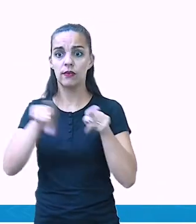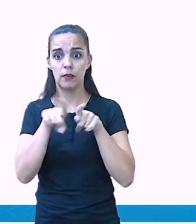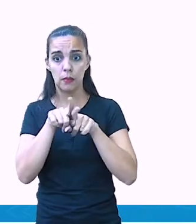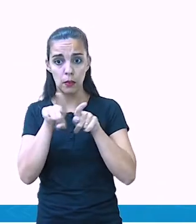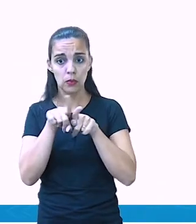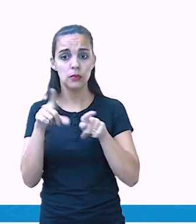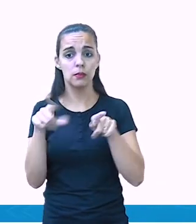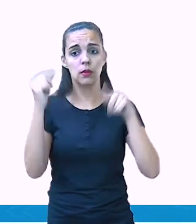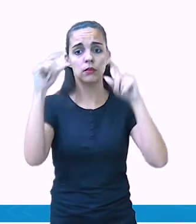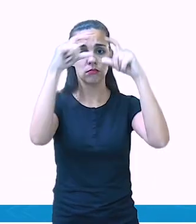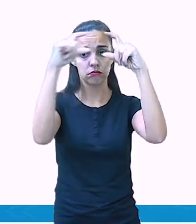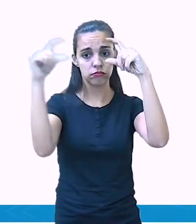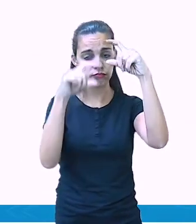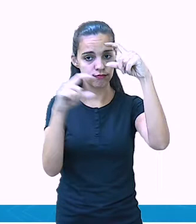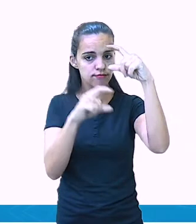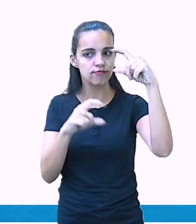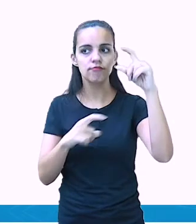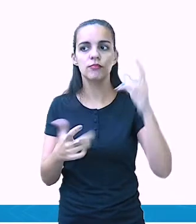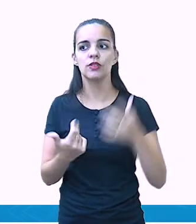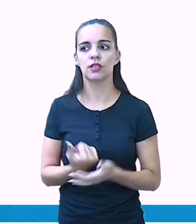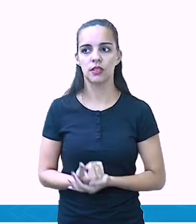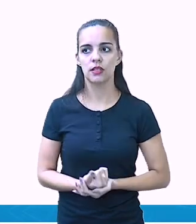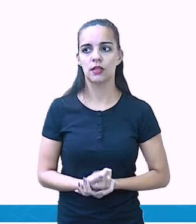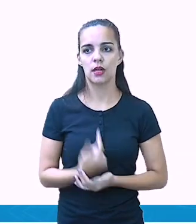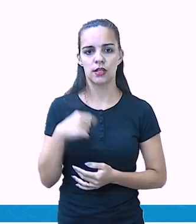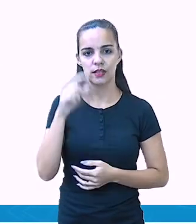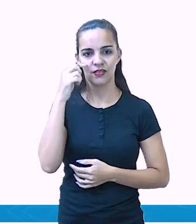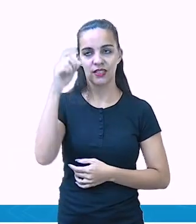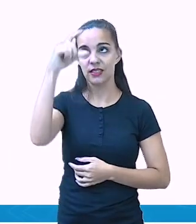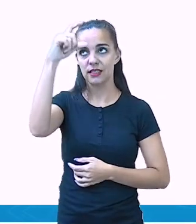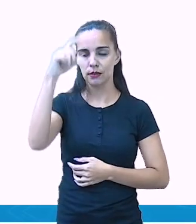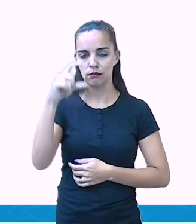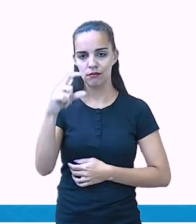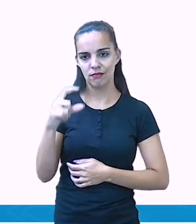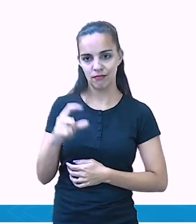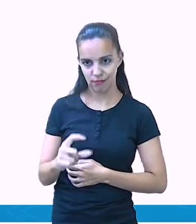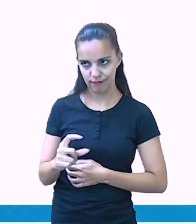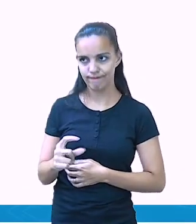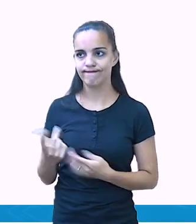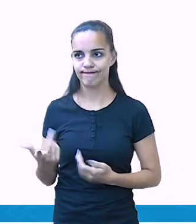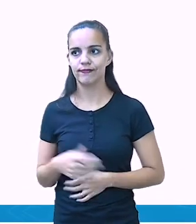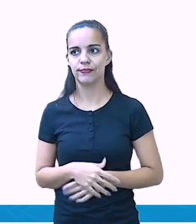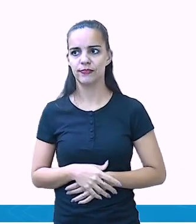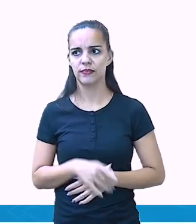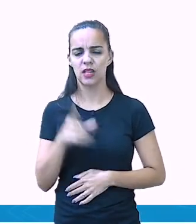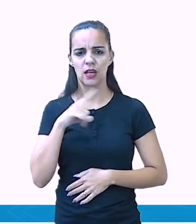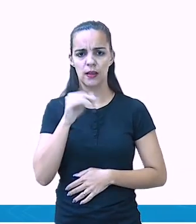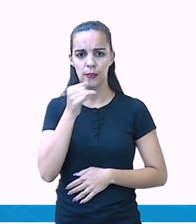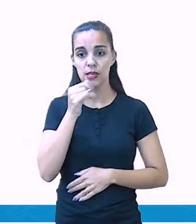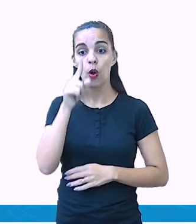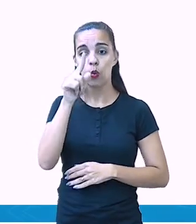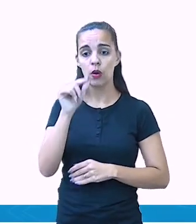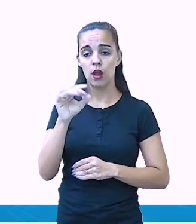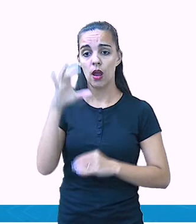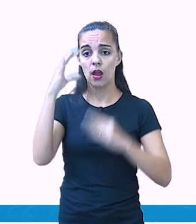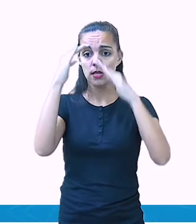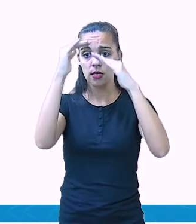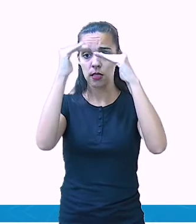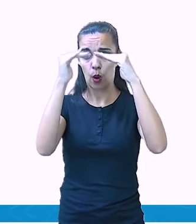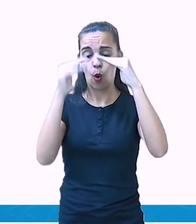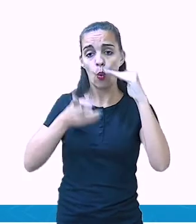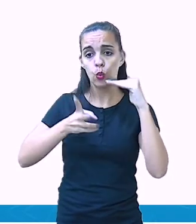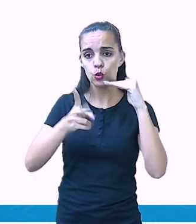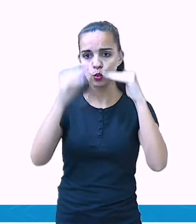em quadrinhos. Elas estão dispostas de cima para baixo, mas elas têm uma sequência, a gente consegue acompanhar